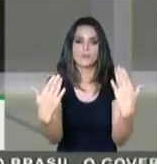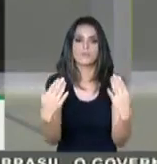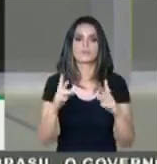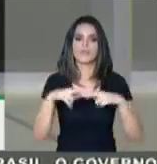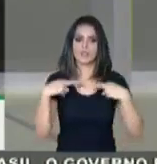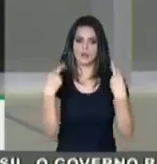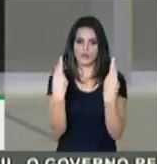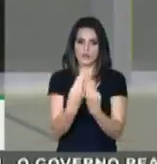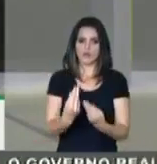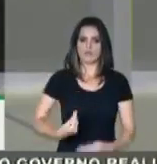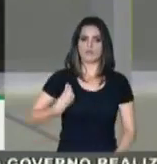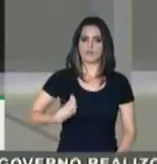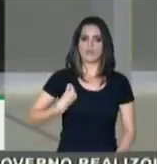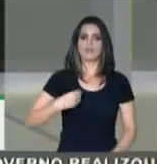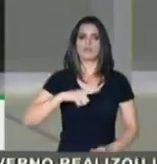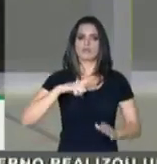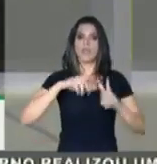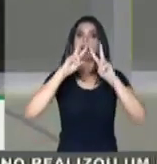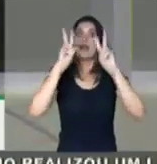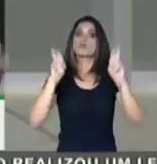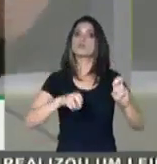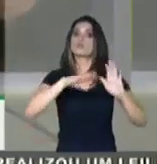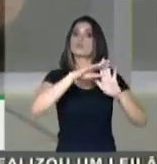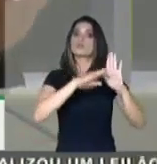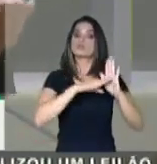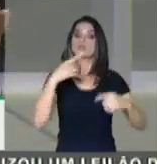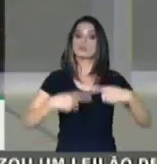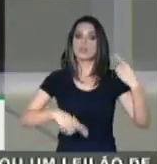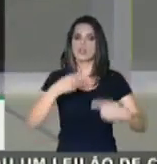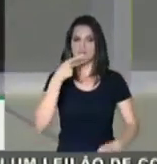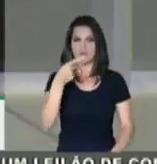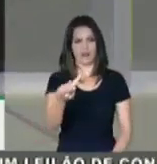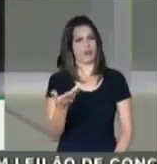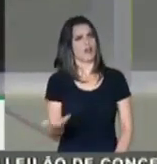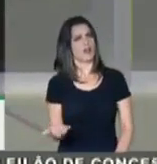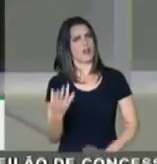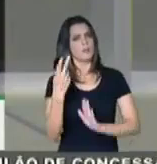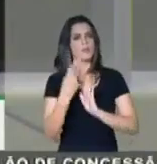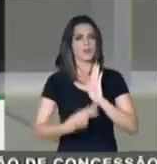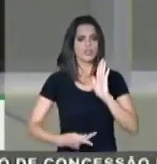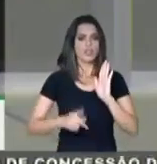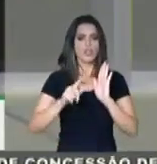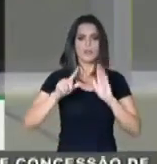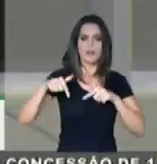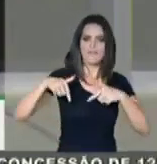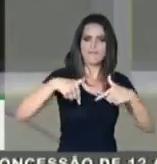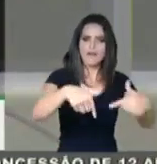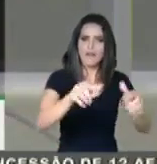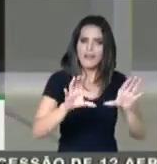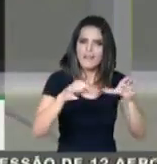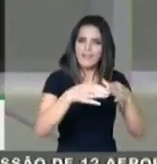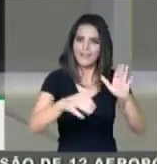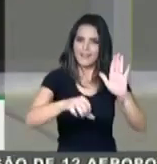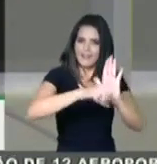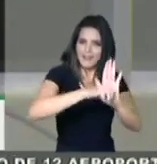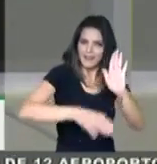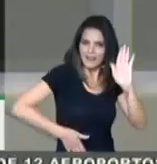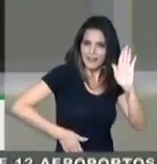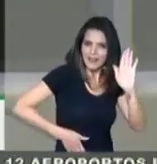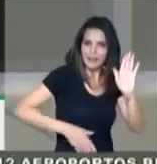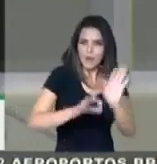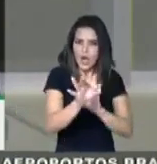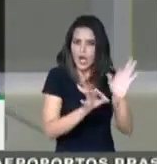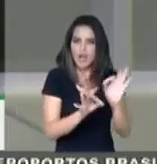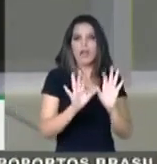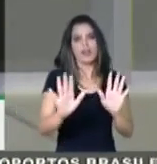reunião porque tem o conteúdo. E quero dizer que aqui que o projeto é para enfrentar o crime organizado, quem